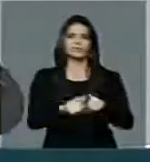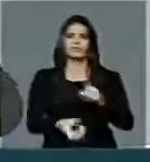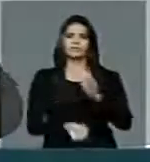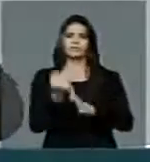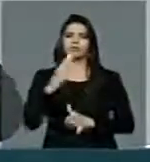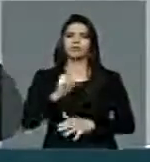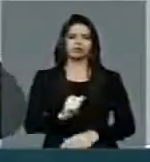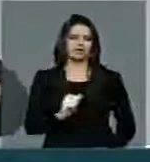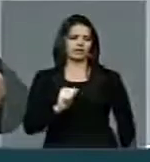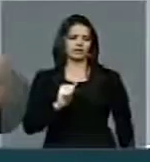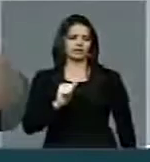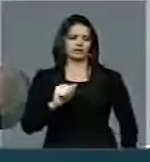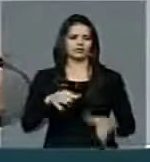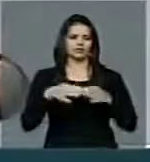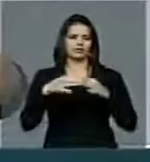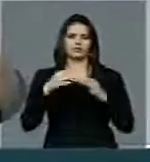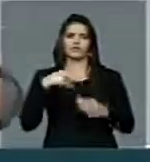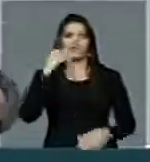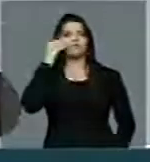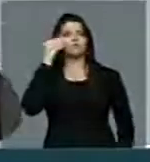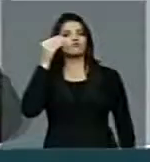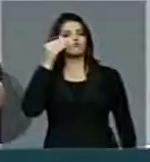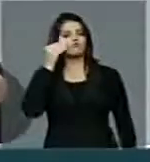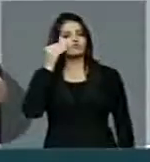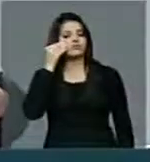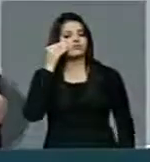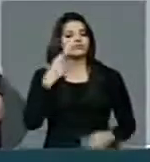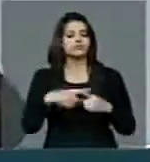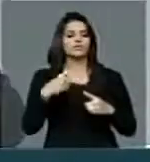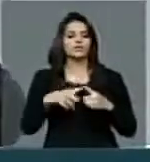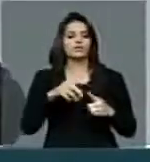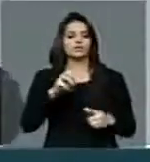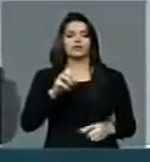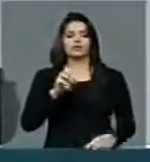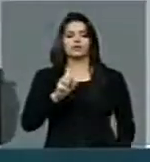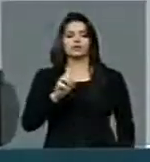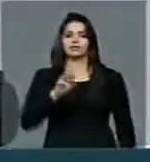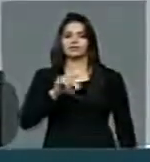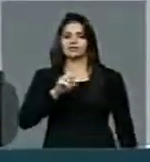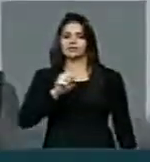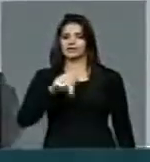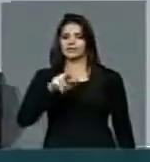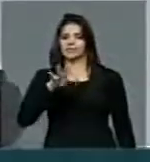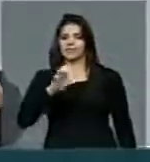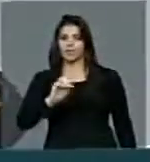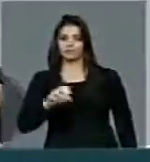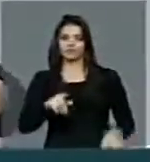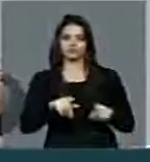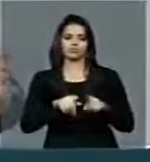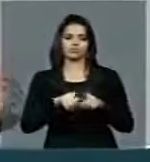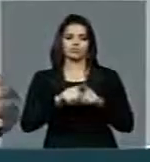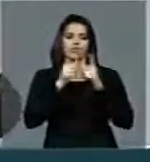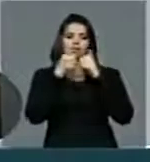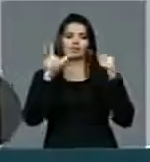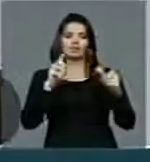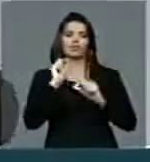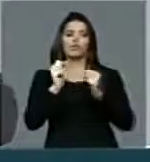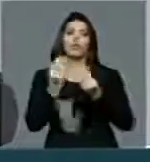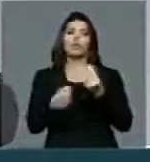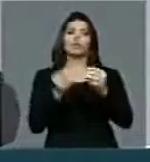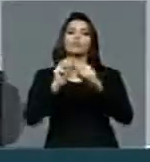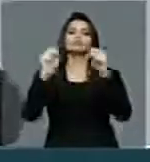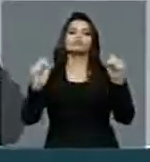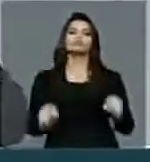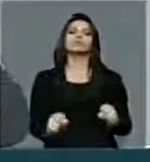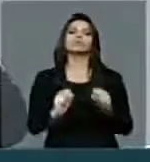CAR, nos testes, que a gente chama de estressamento, e nos testes de, na linguagem popular, de como é que o sistema